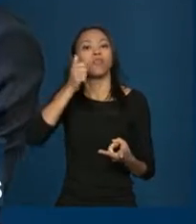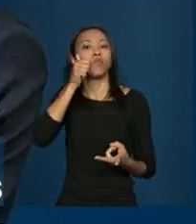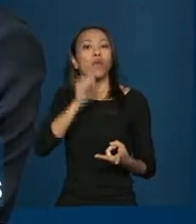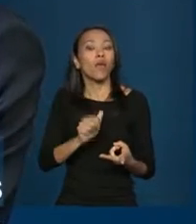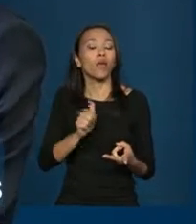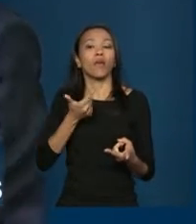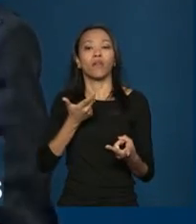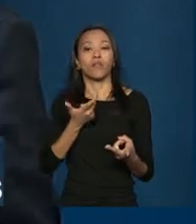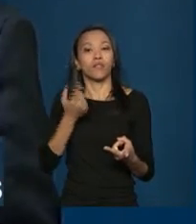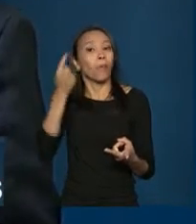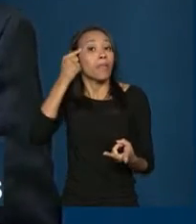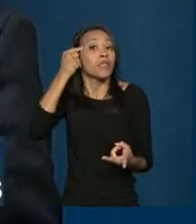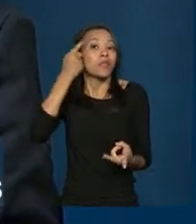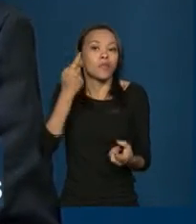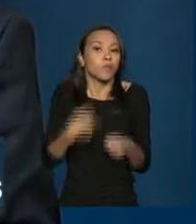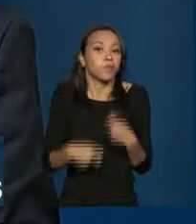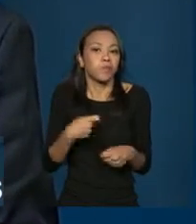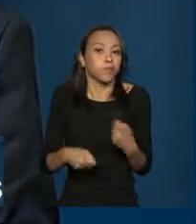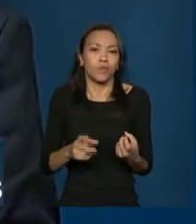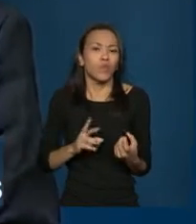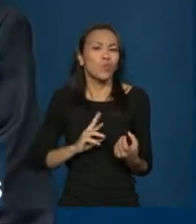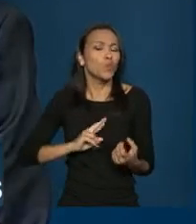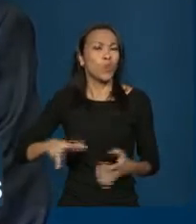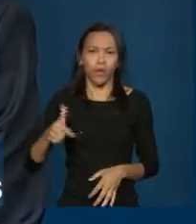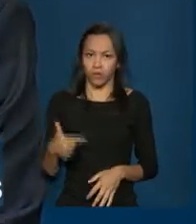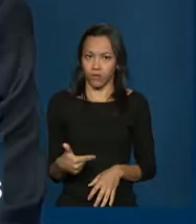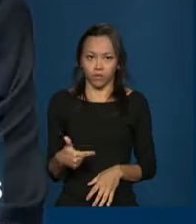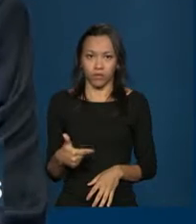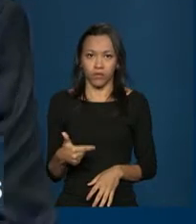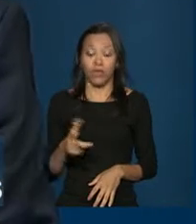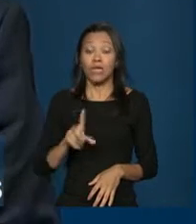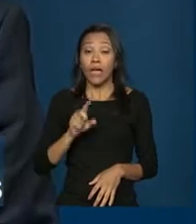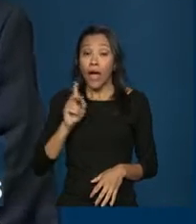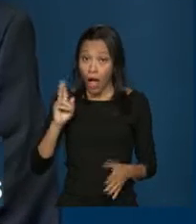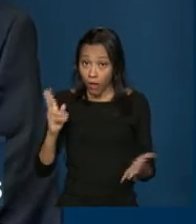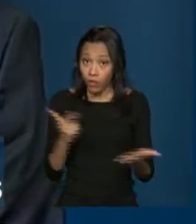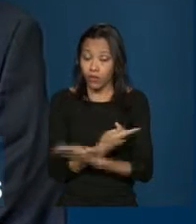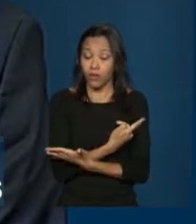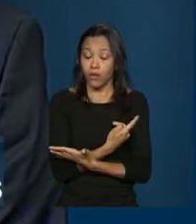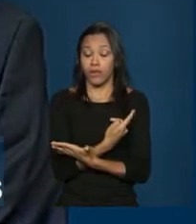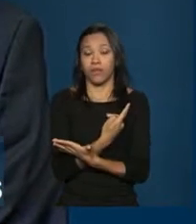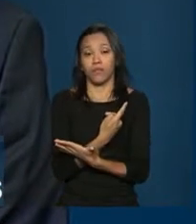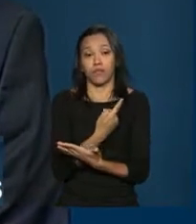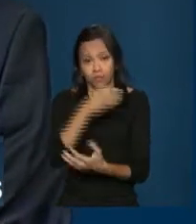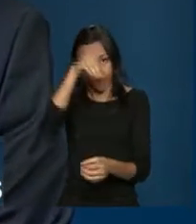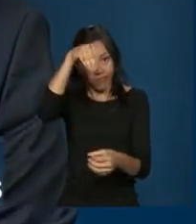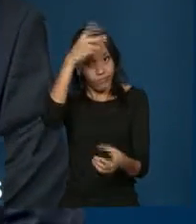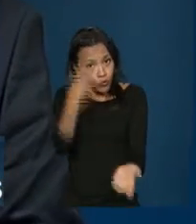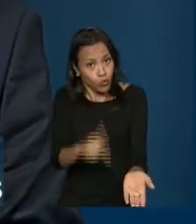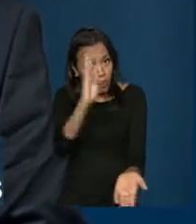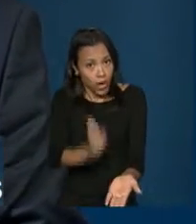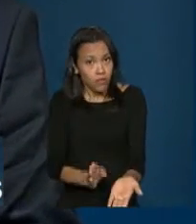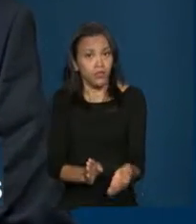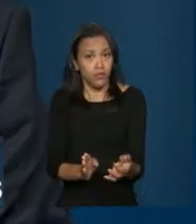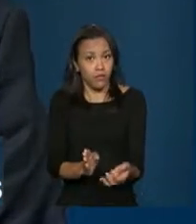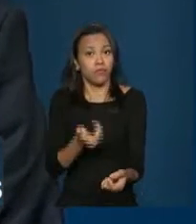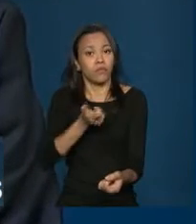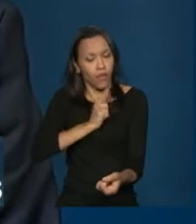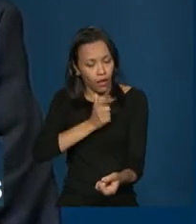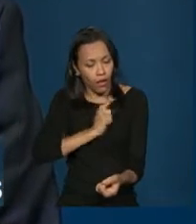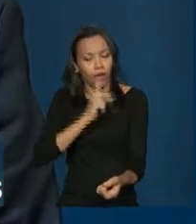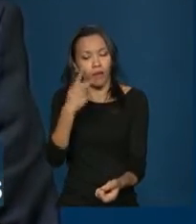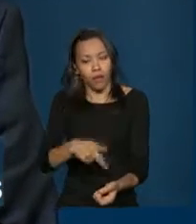mulheres, em especial, para exploração sexual. Não. Isso acontece internamente, portanto, há